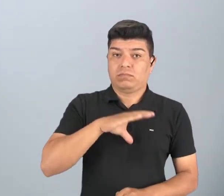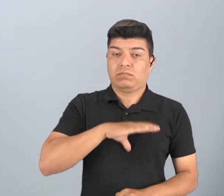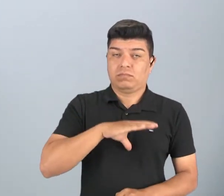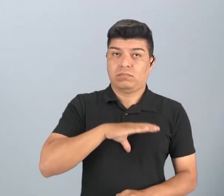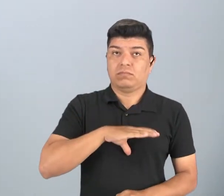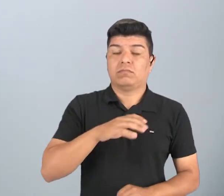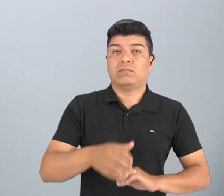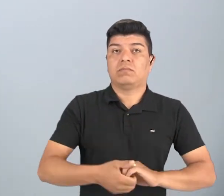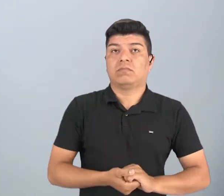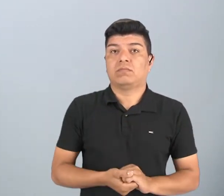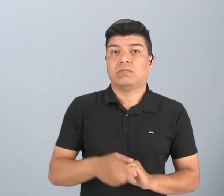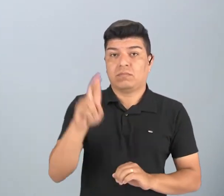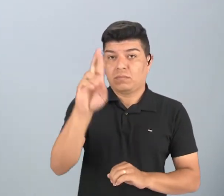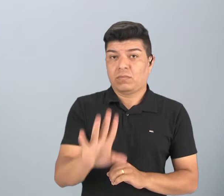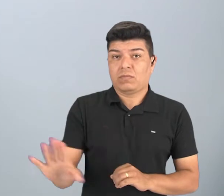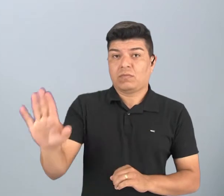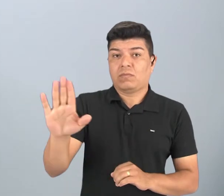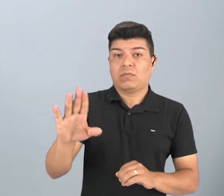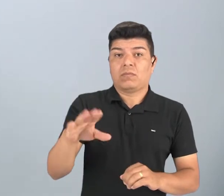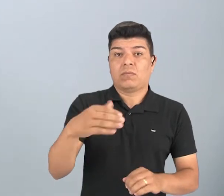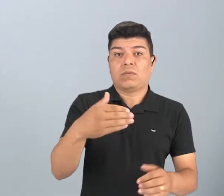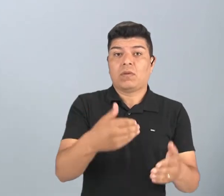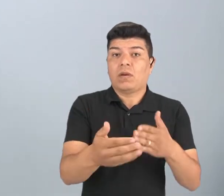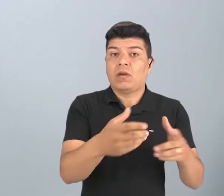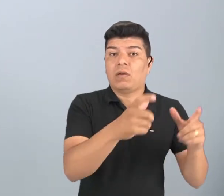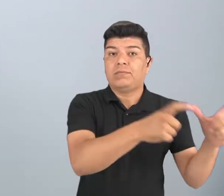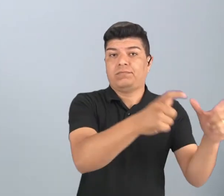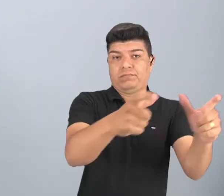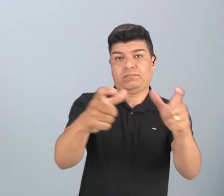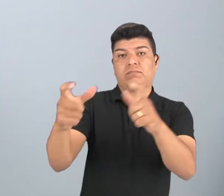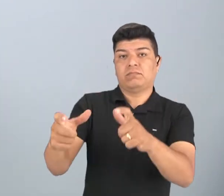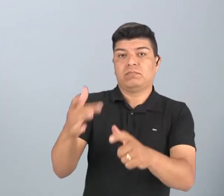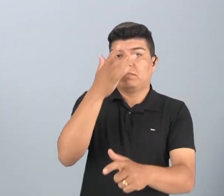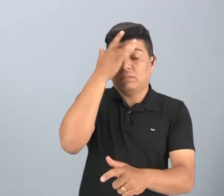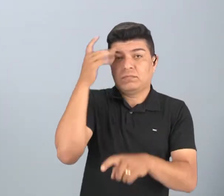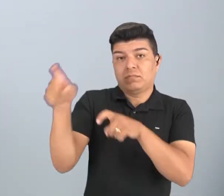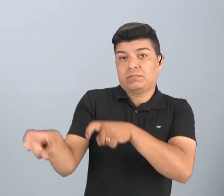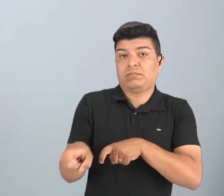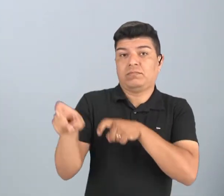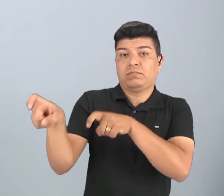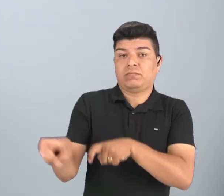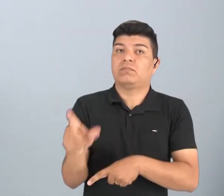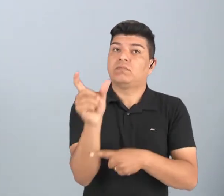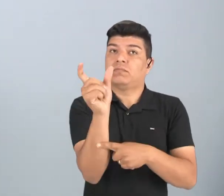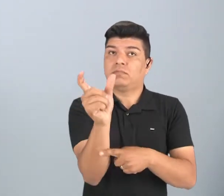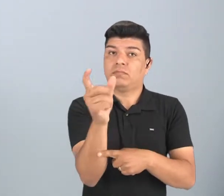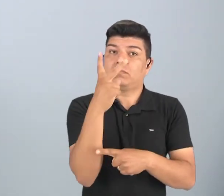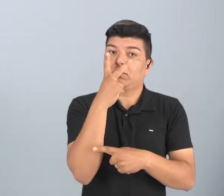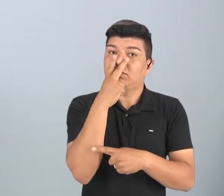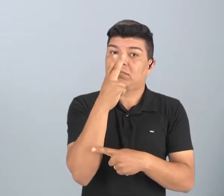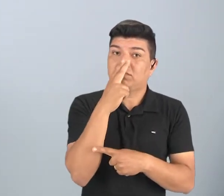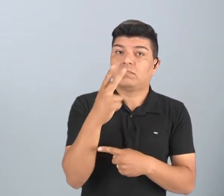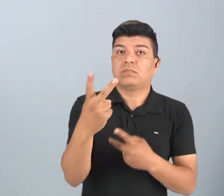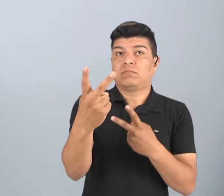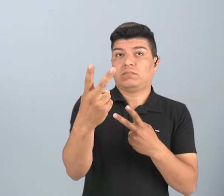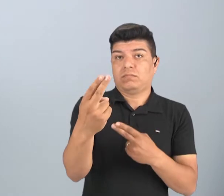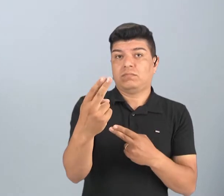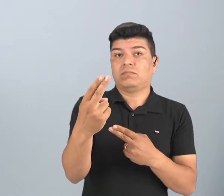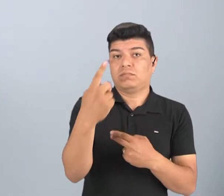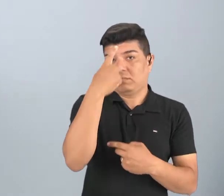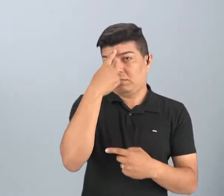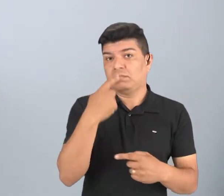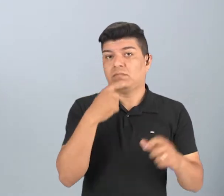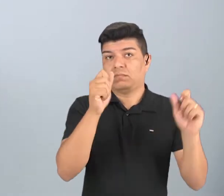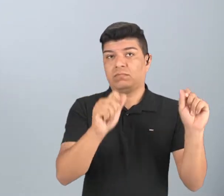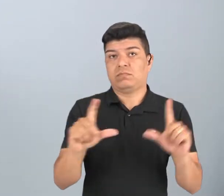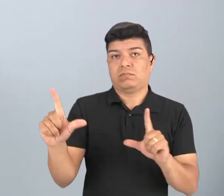Então, é a forma regional, depende da região. E no caso, uma pessoa do campo. Geralmente falam palavras parecidas como essa da tirinha. Vamos